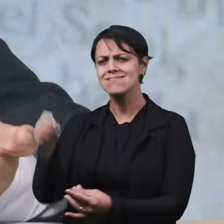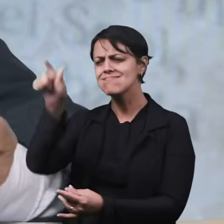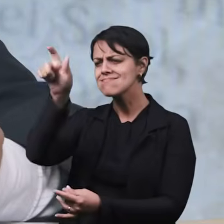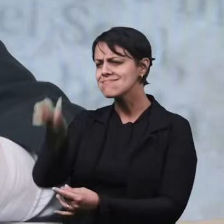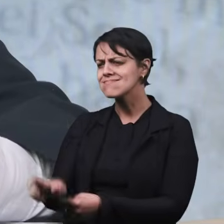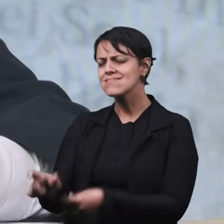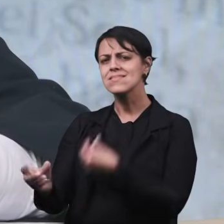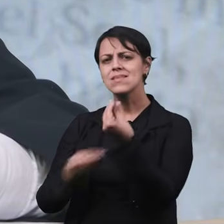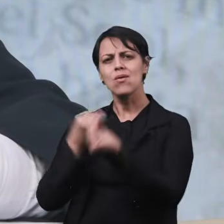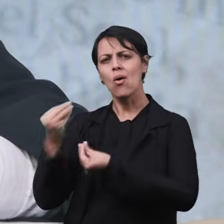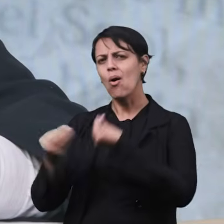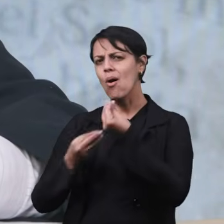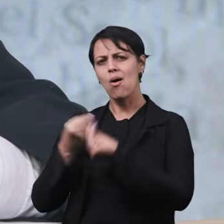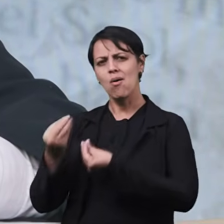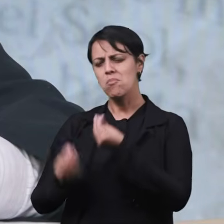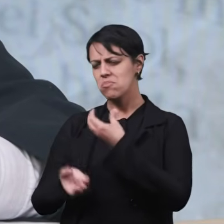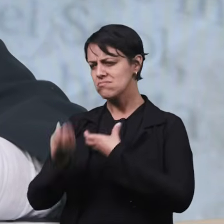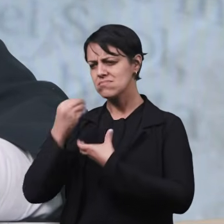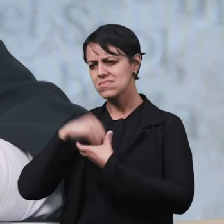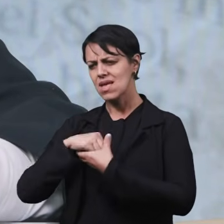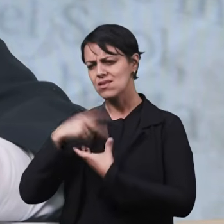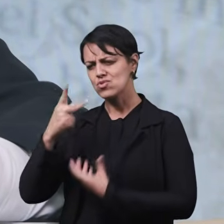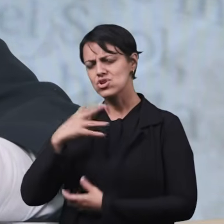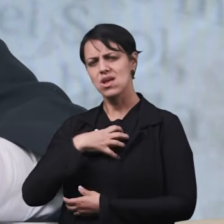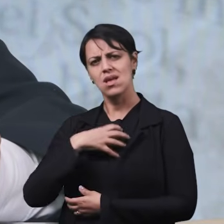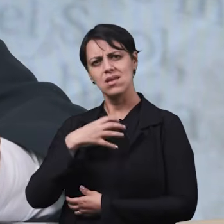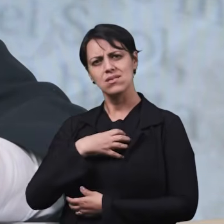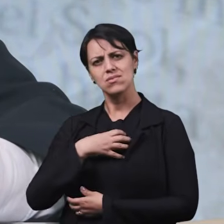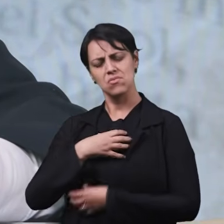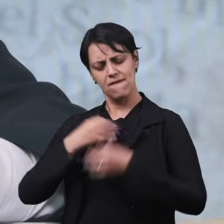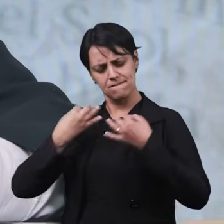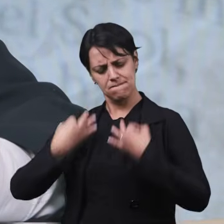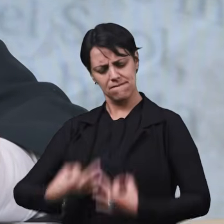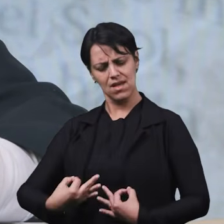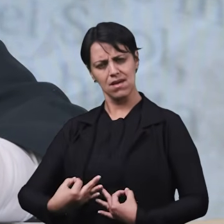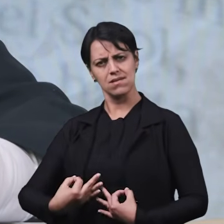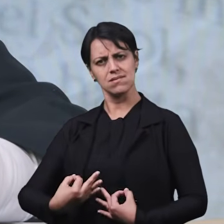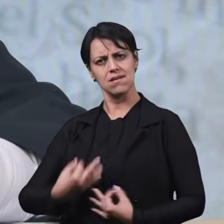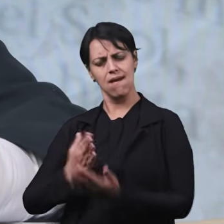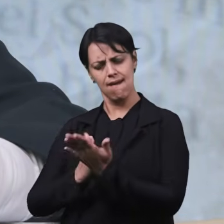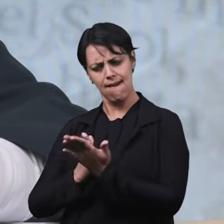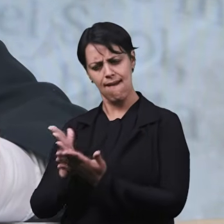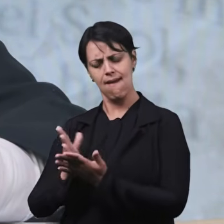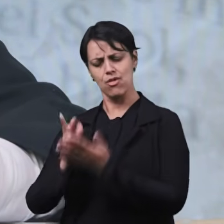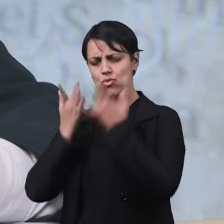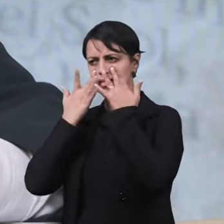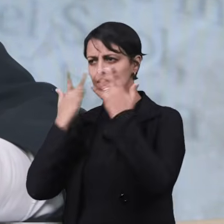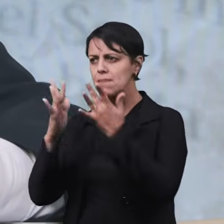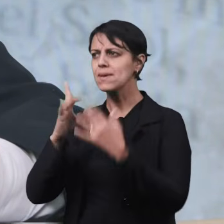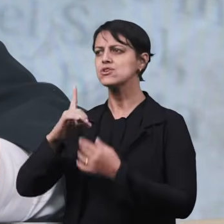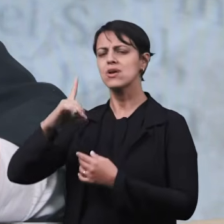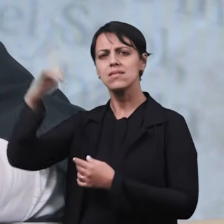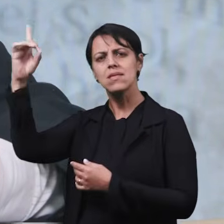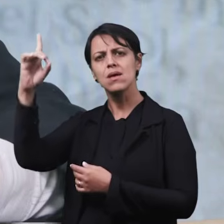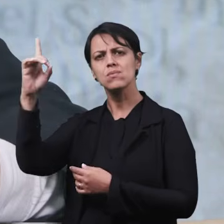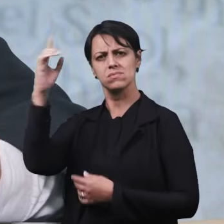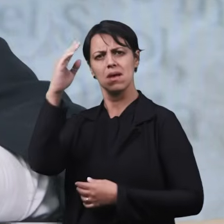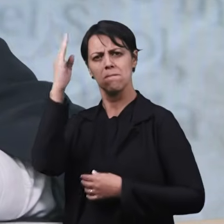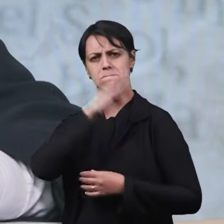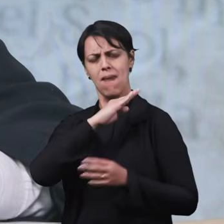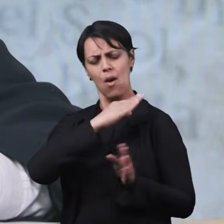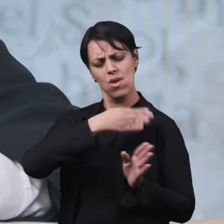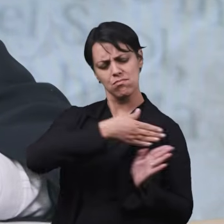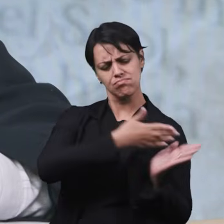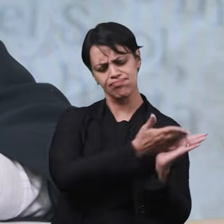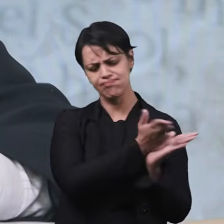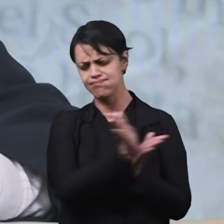homem, como ele é por dentro. Ele é íntegro, ele é reto, ele é temente a Deus, ele desvia-se do mal.